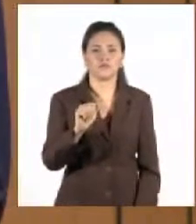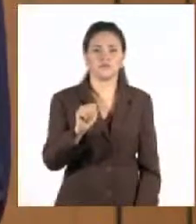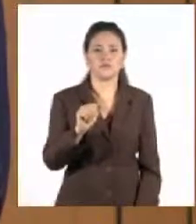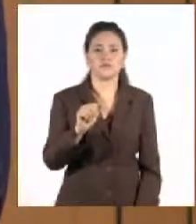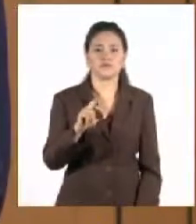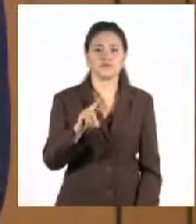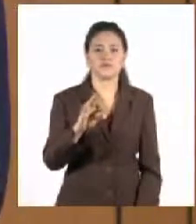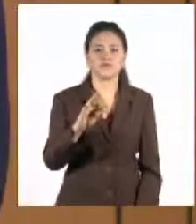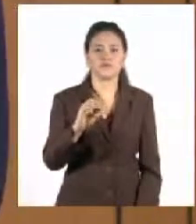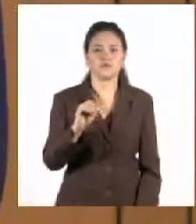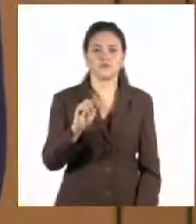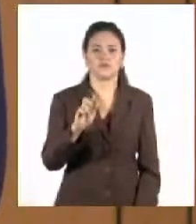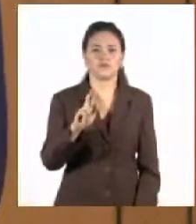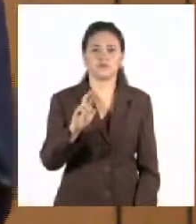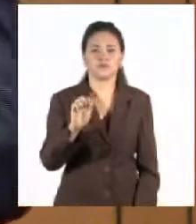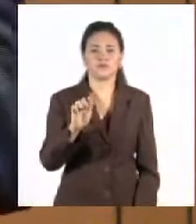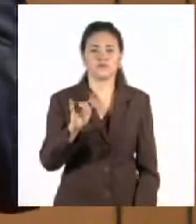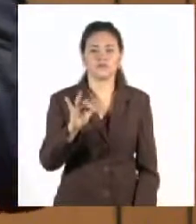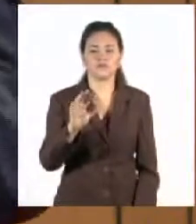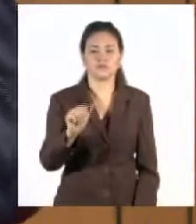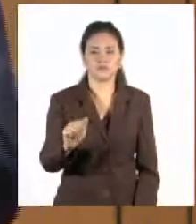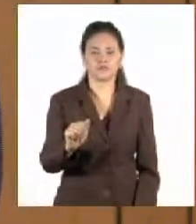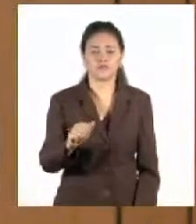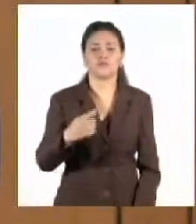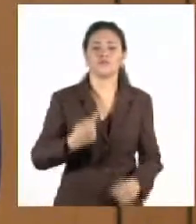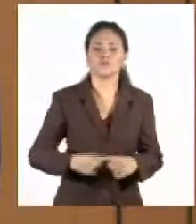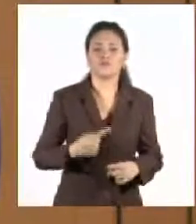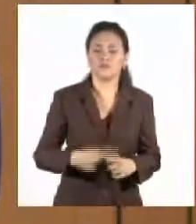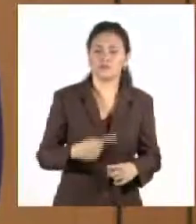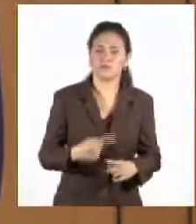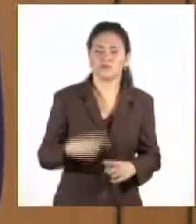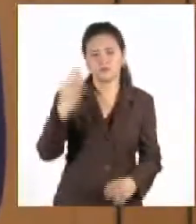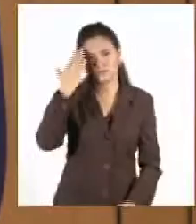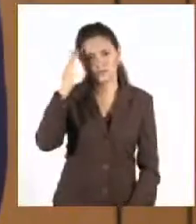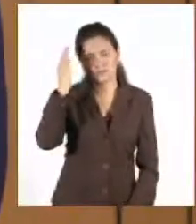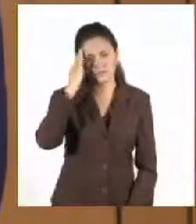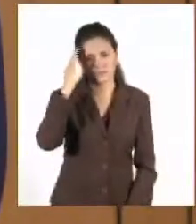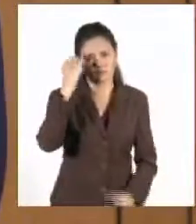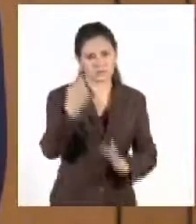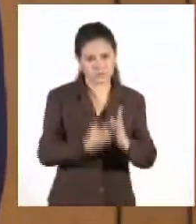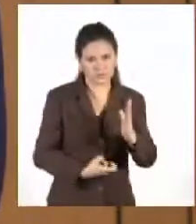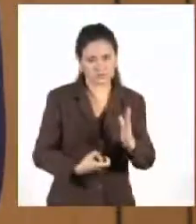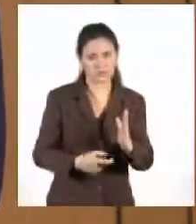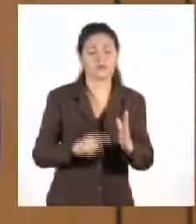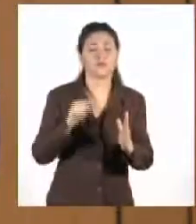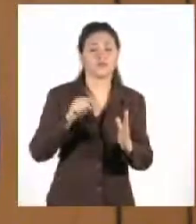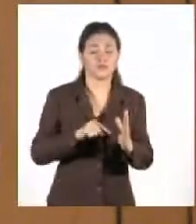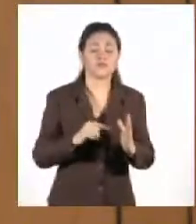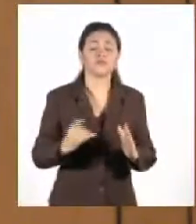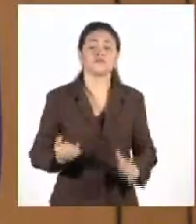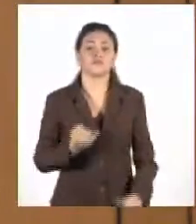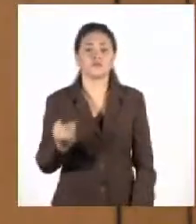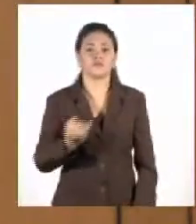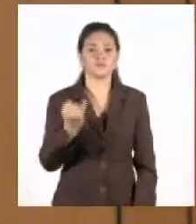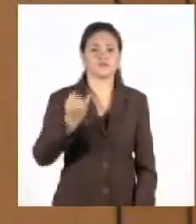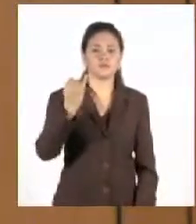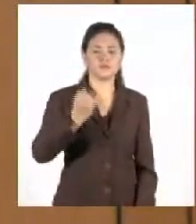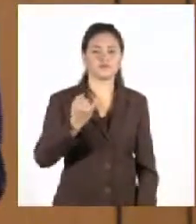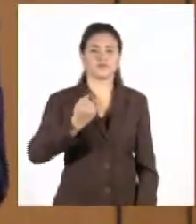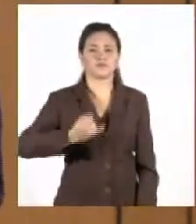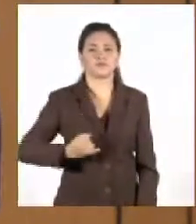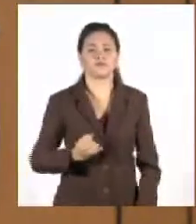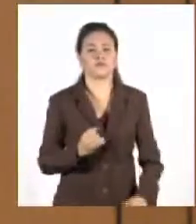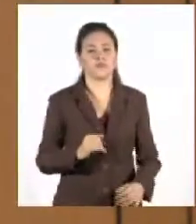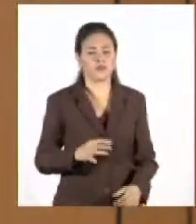que era importante colocar apenas a disposição de atualizar as divisas dos municípios maranhenses. É preciso resolver